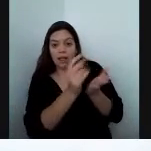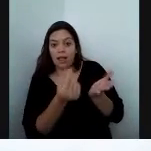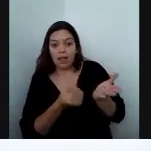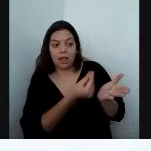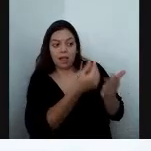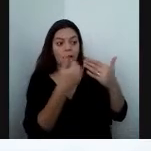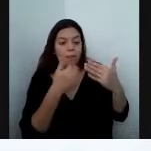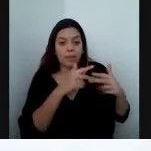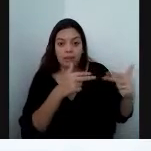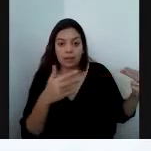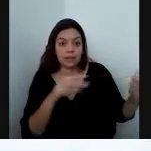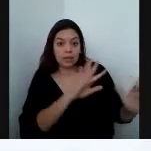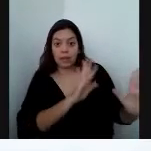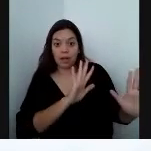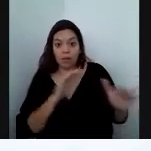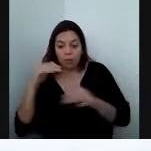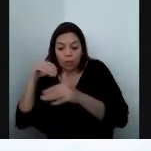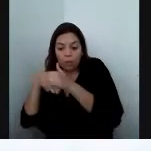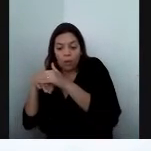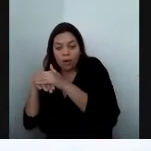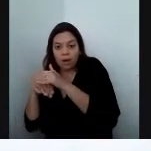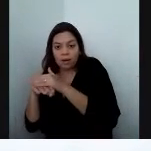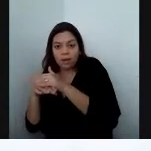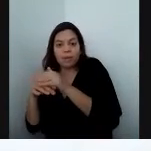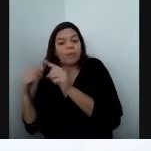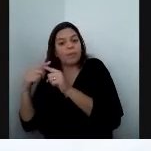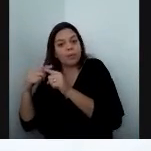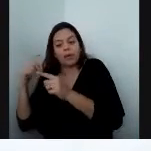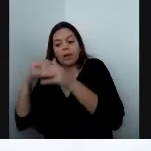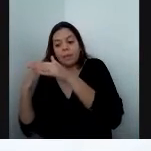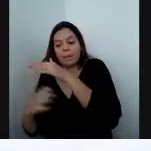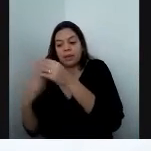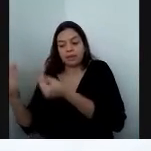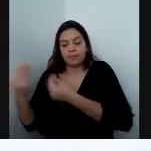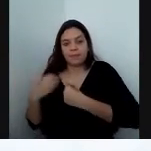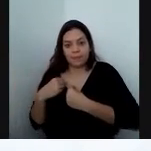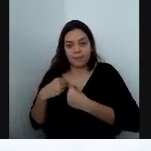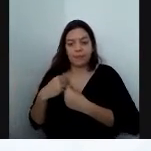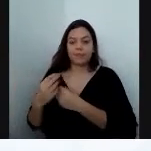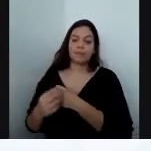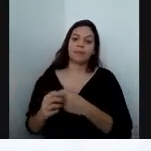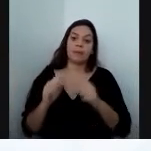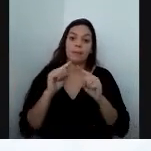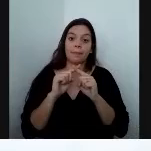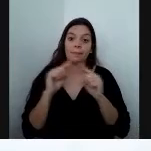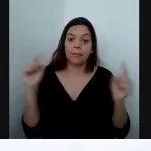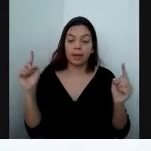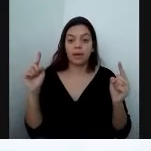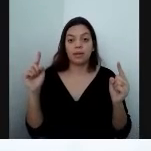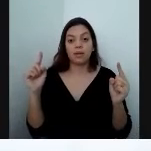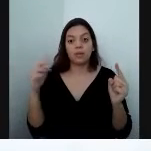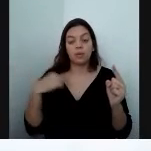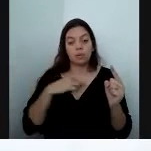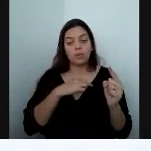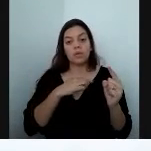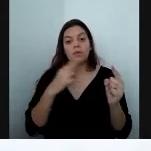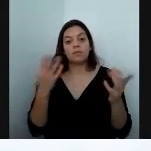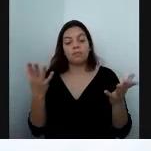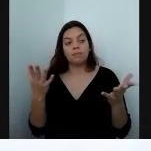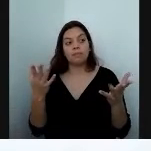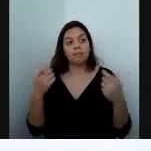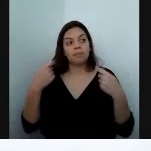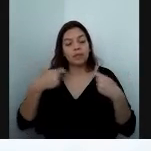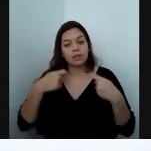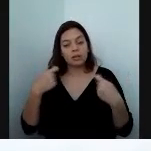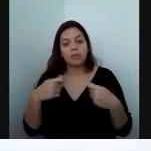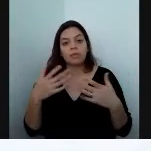sempre existiu, sempre esteve na CLT, na nossa vida. Só que ela veio dessa forma nas